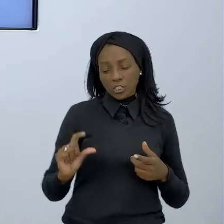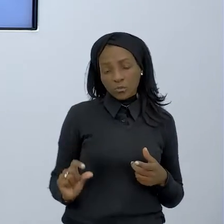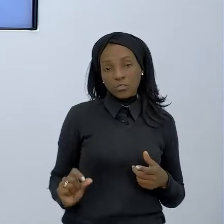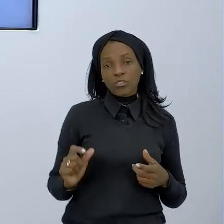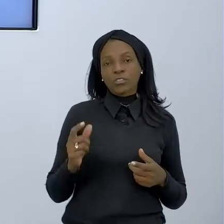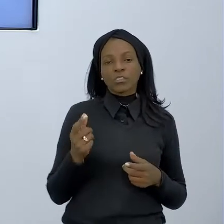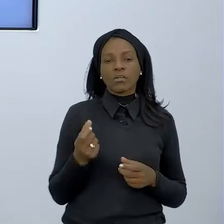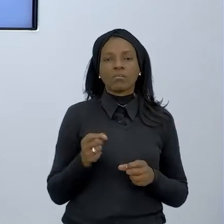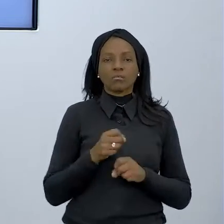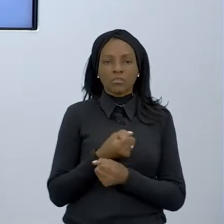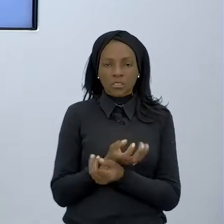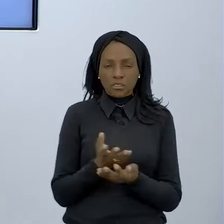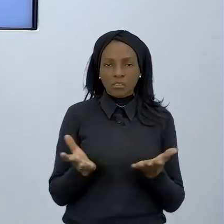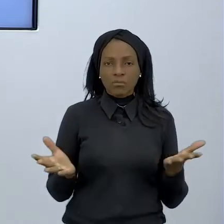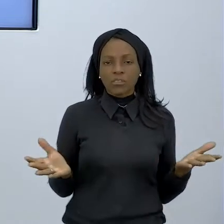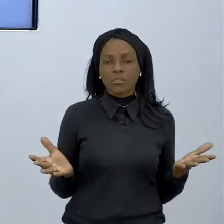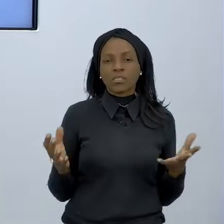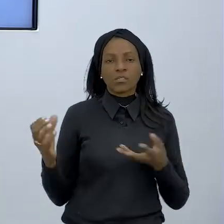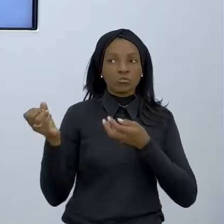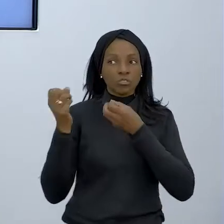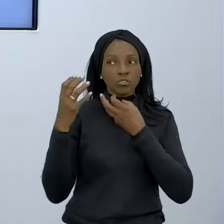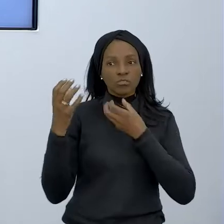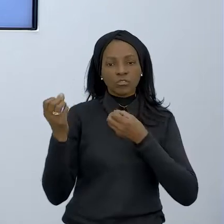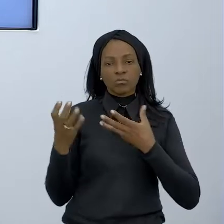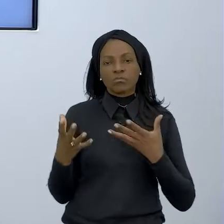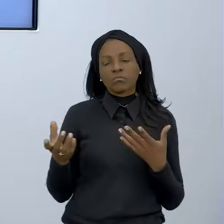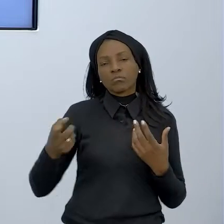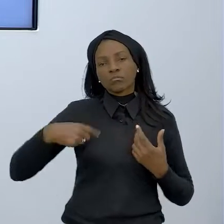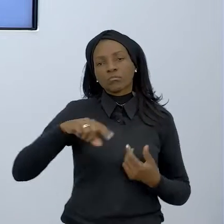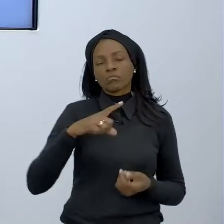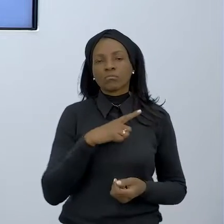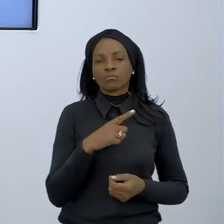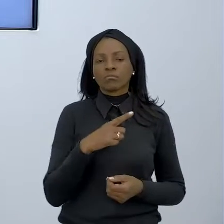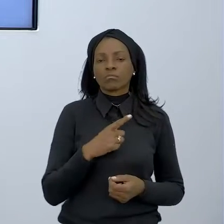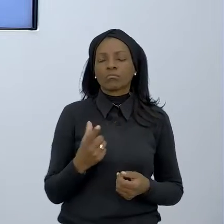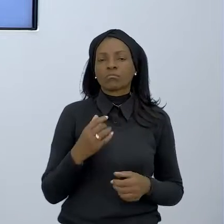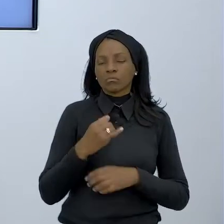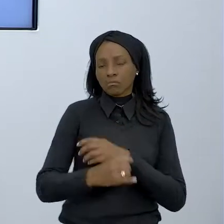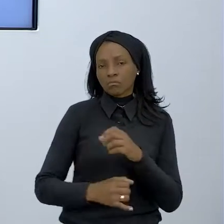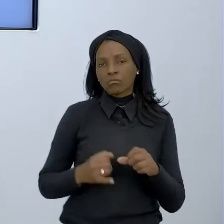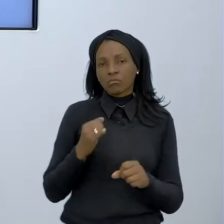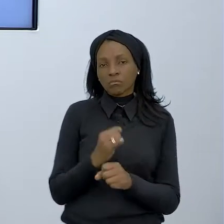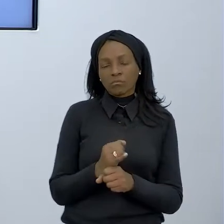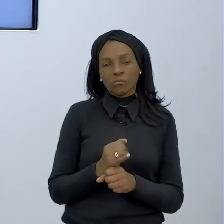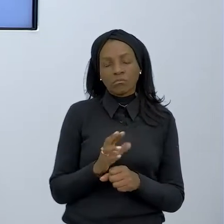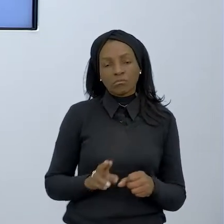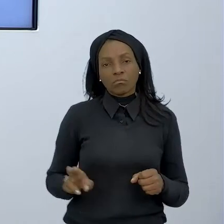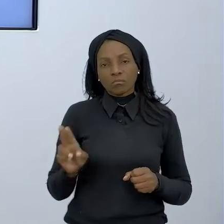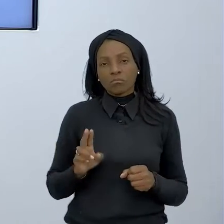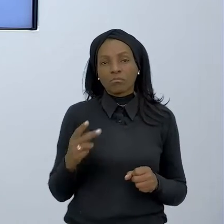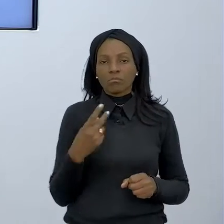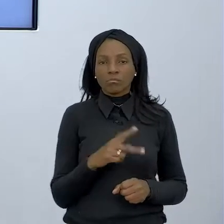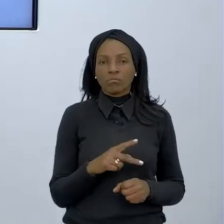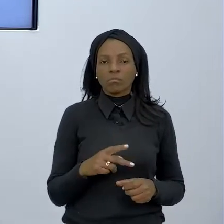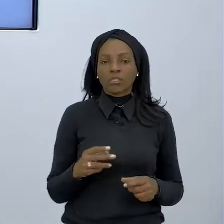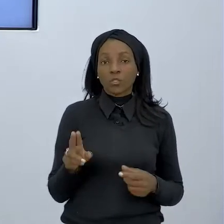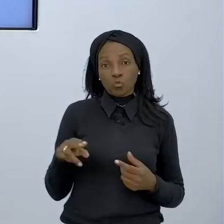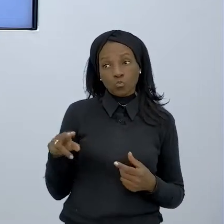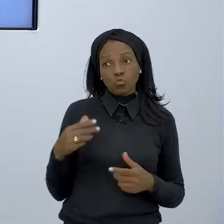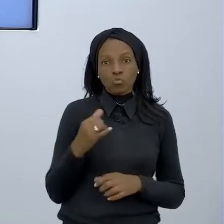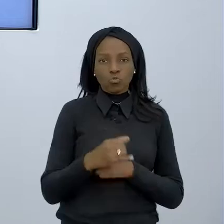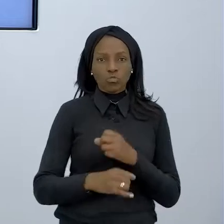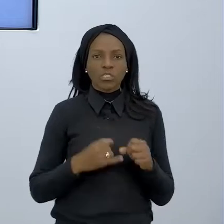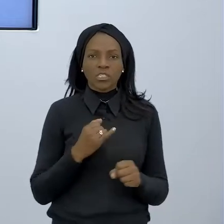da difusão e da informação que nós temos com a internet. E aí, o trabalho dela, que é